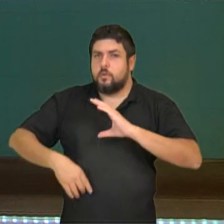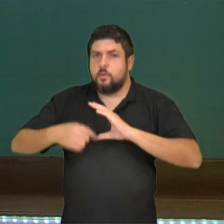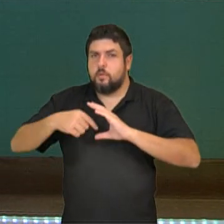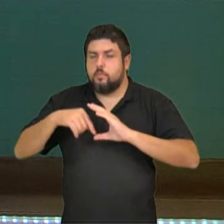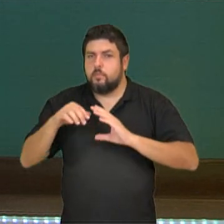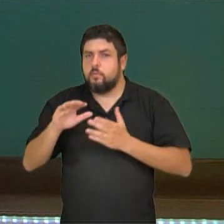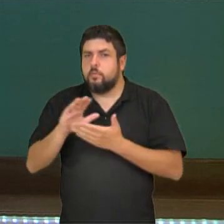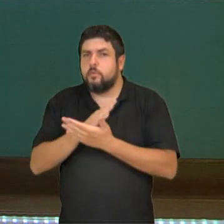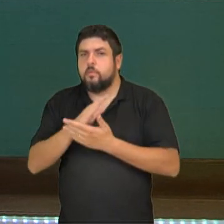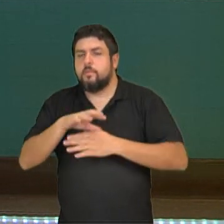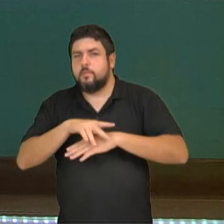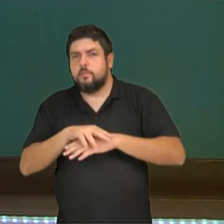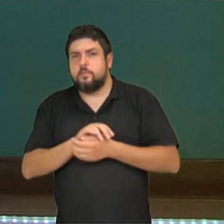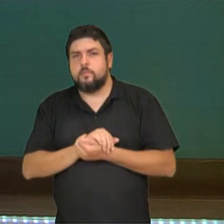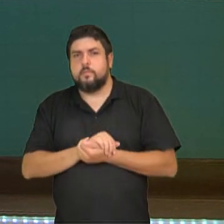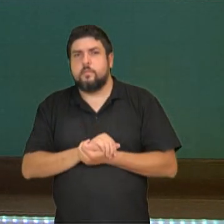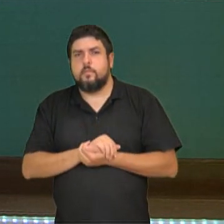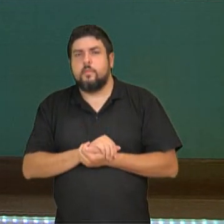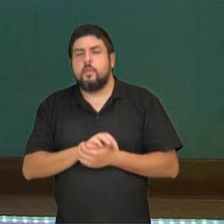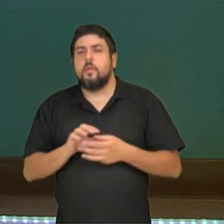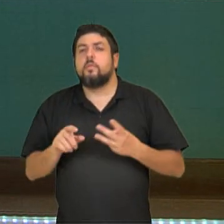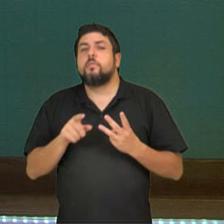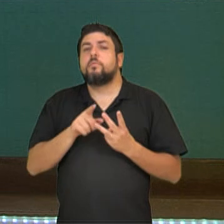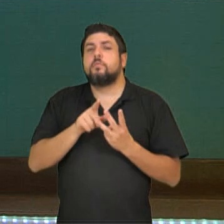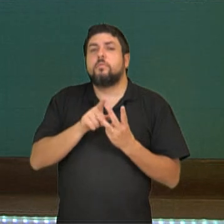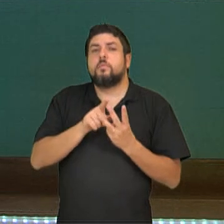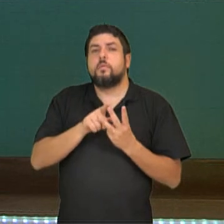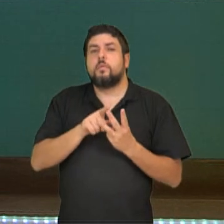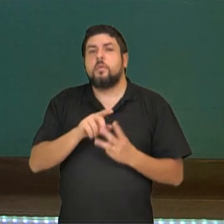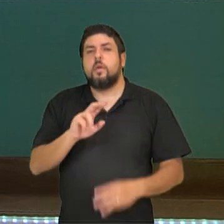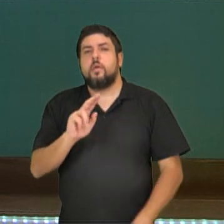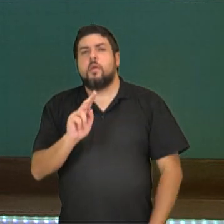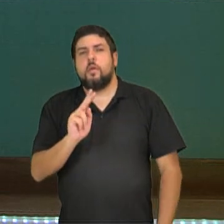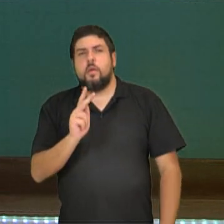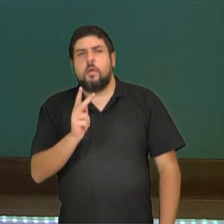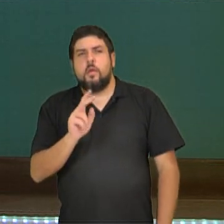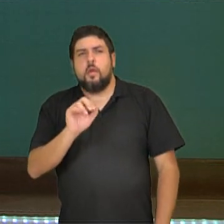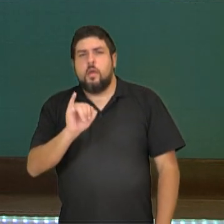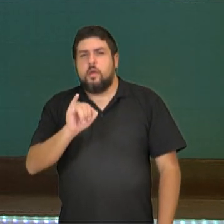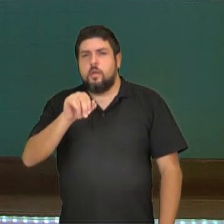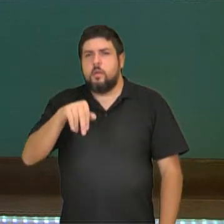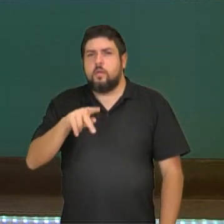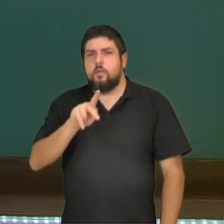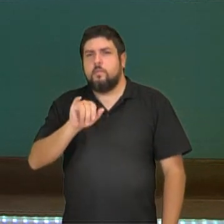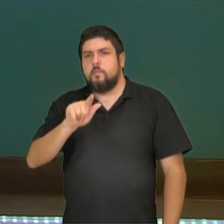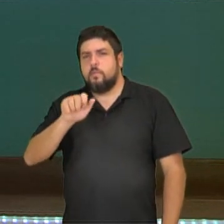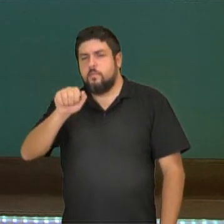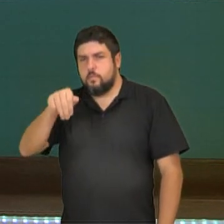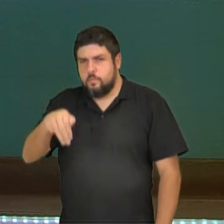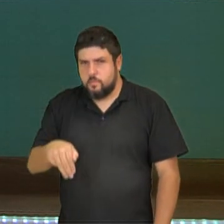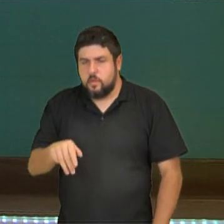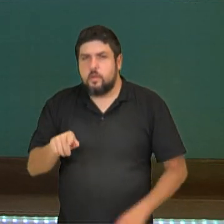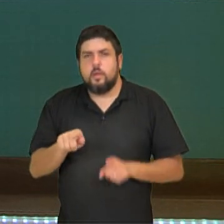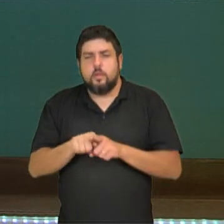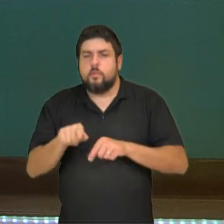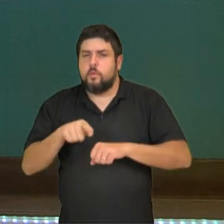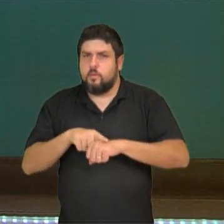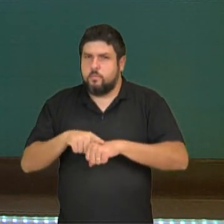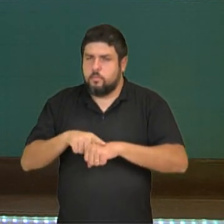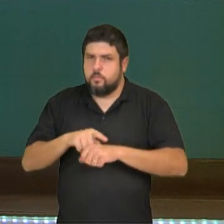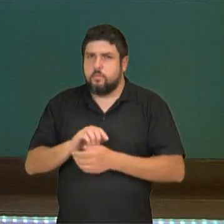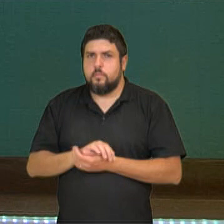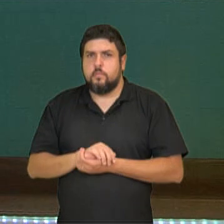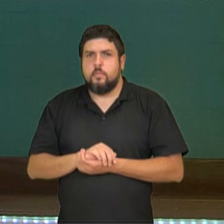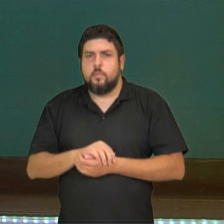certas micoses. Um outro é uma chamada impingem, que também acontece na nossa pele, não é uma característica